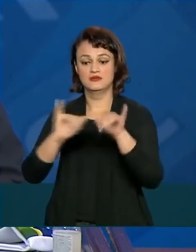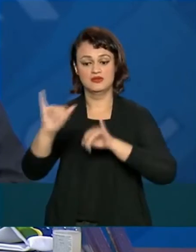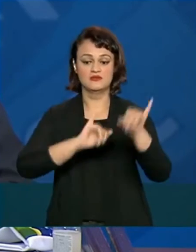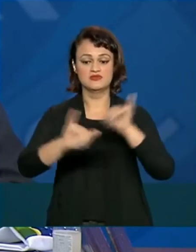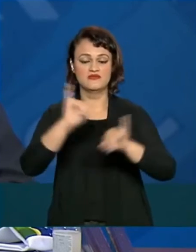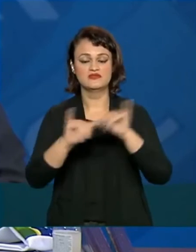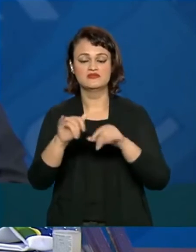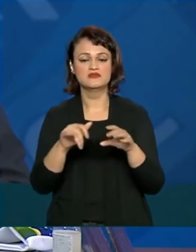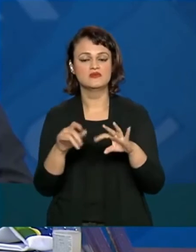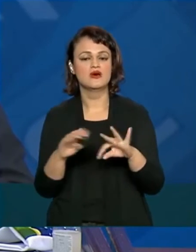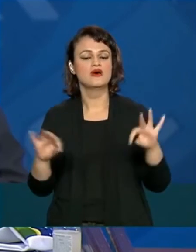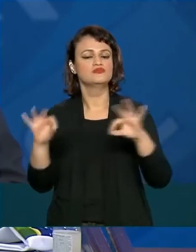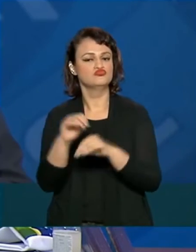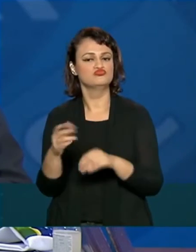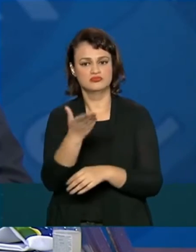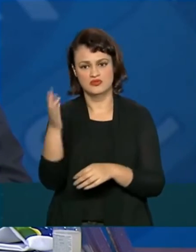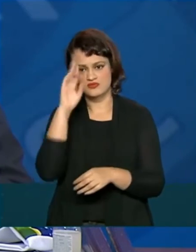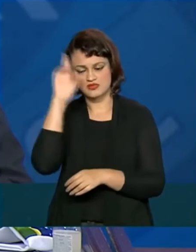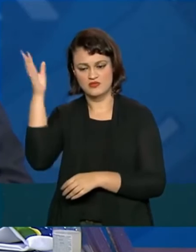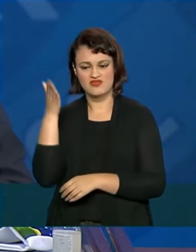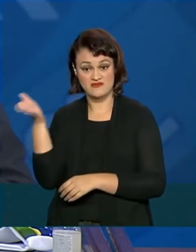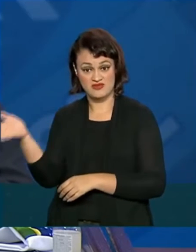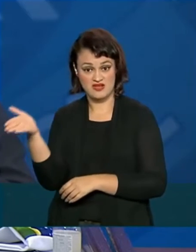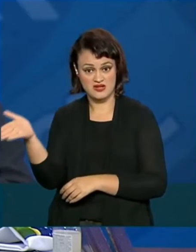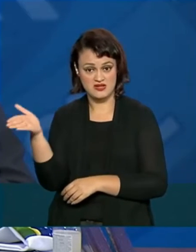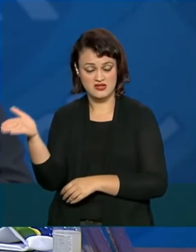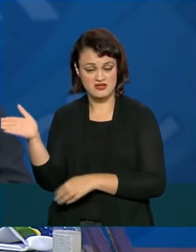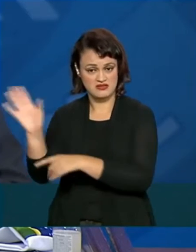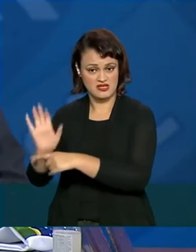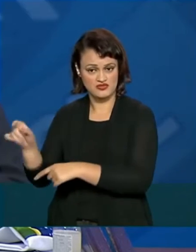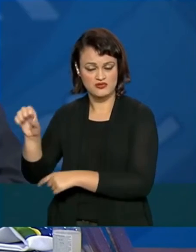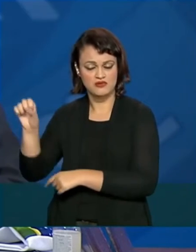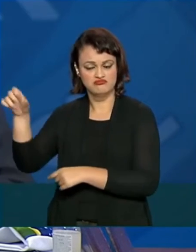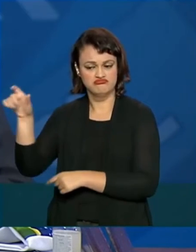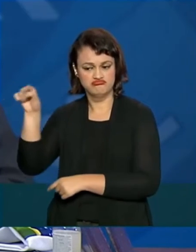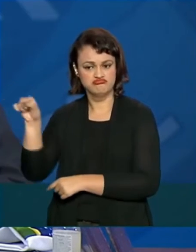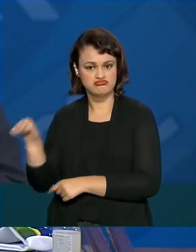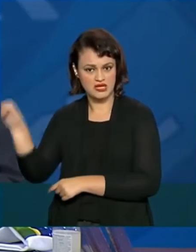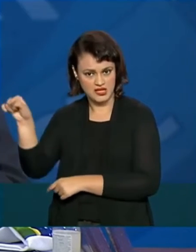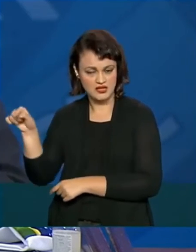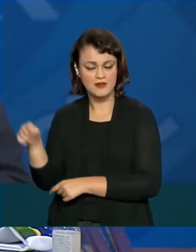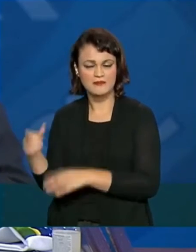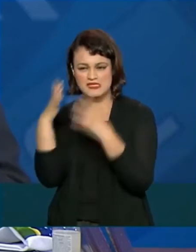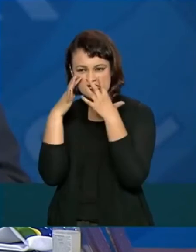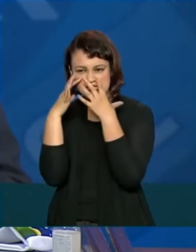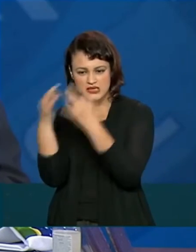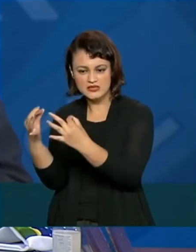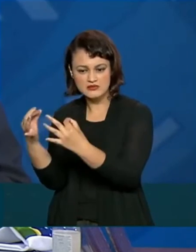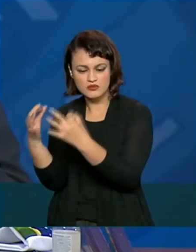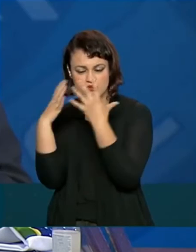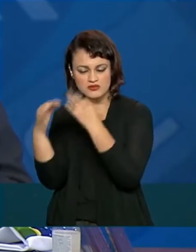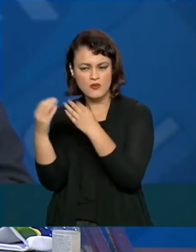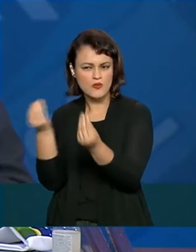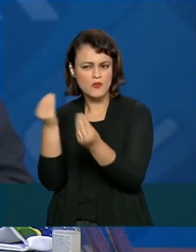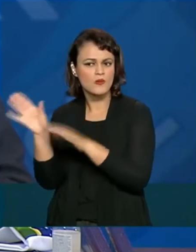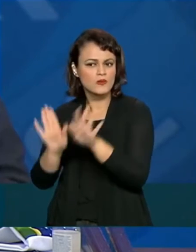alertando as autoridades sanitárias da região a prestar mais atenção,